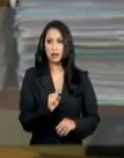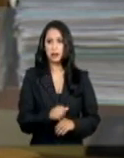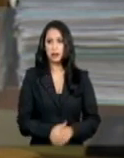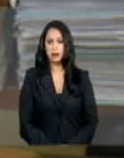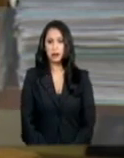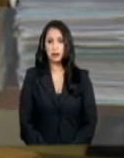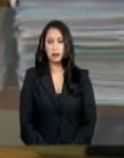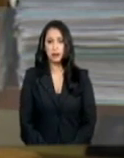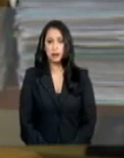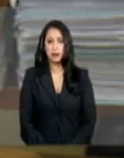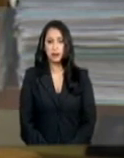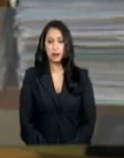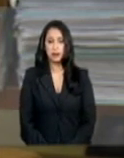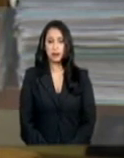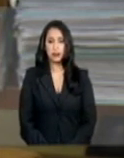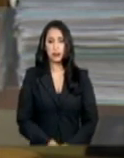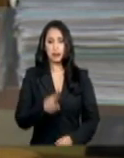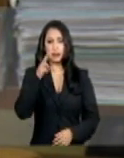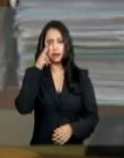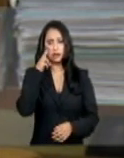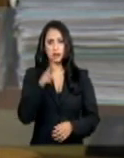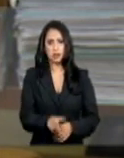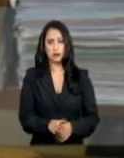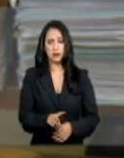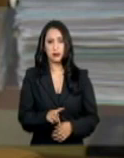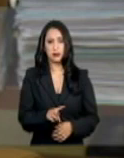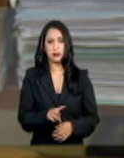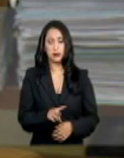cuido aqui da declaração de operações suspeitas